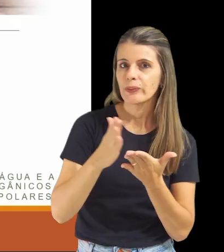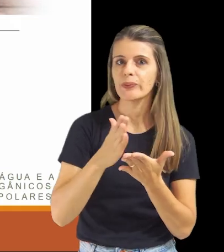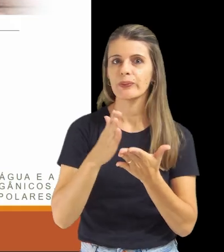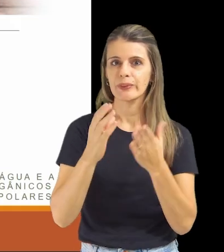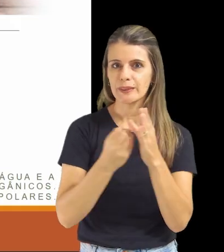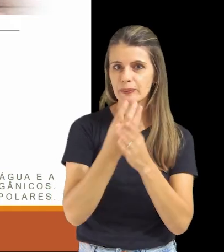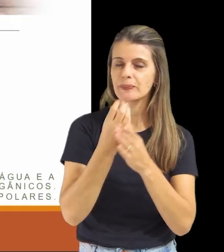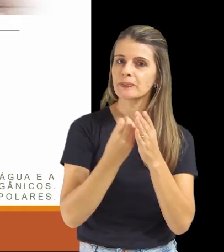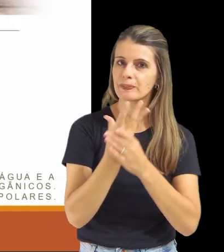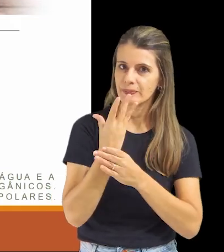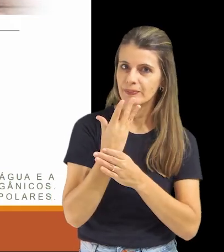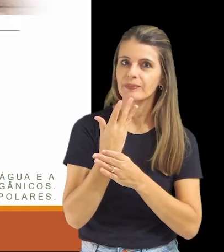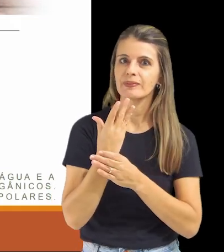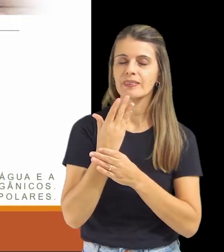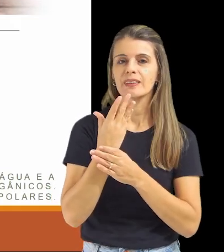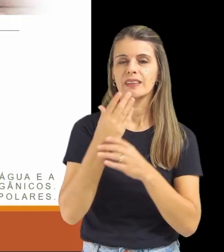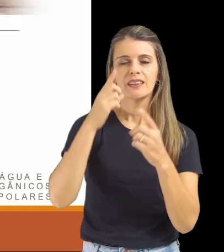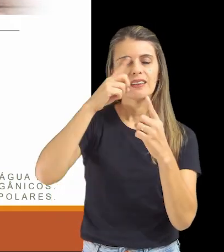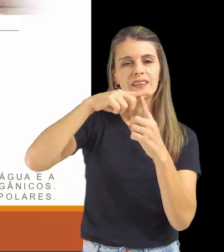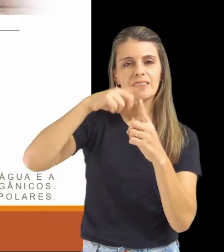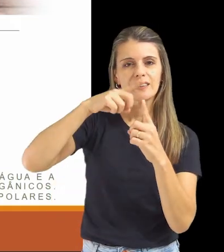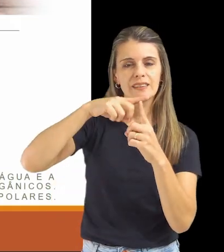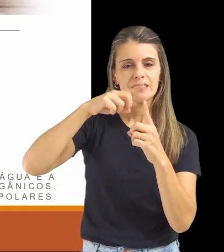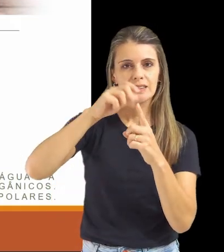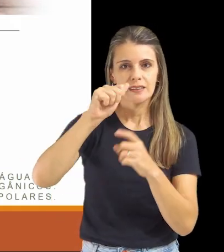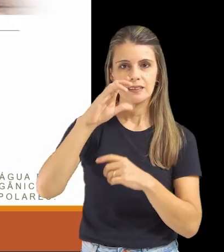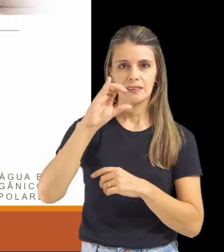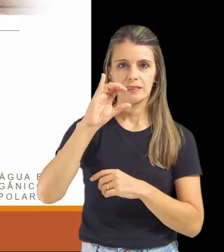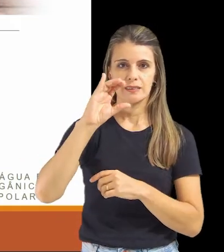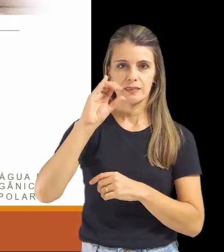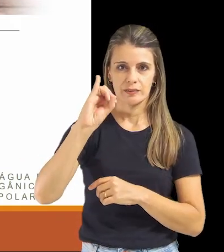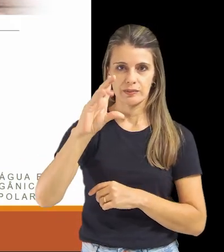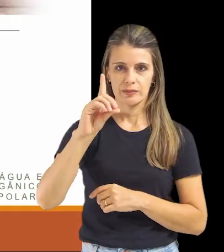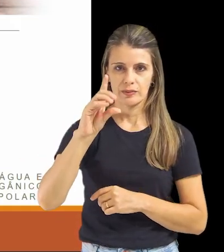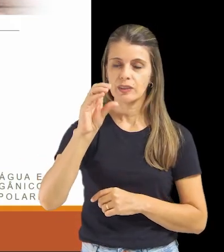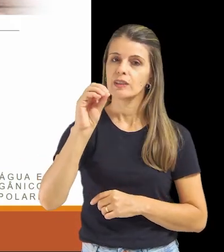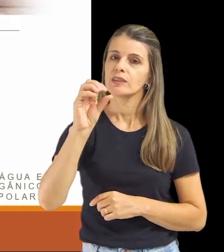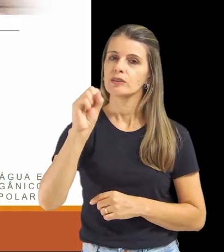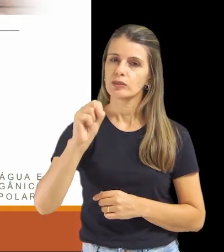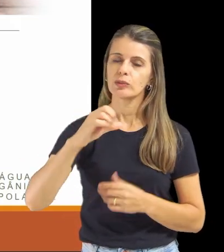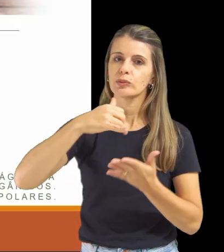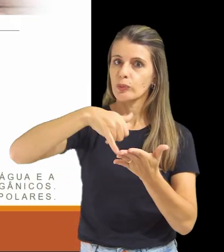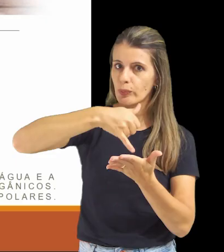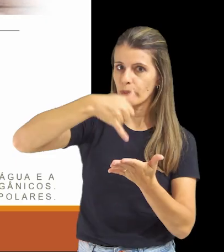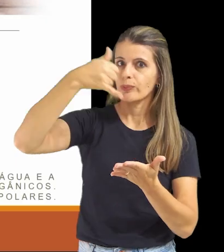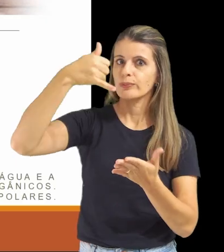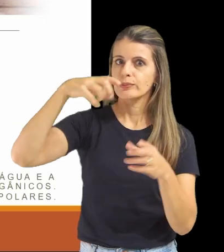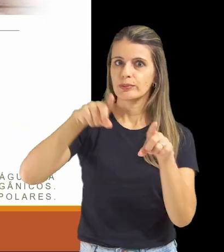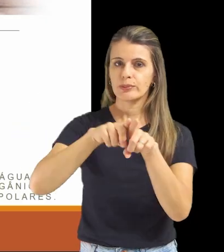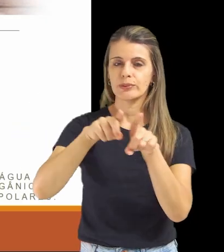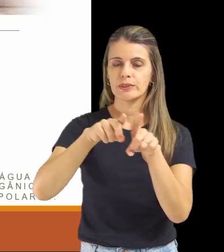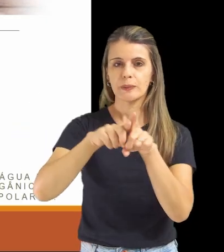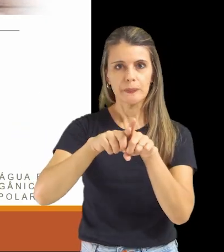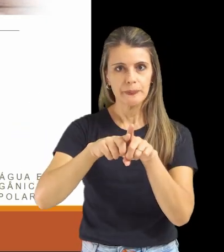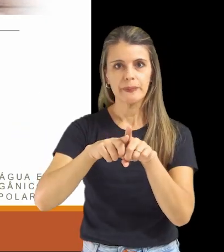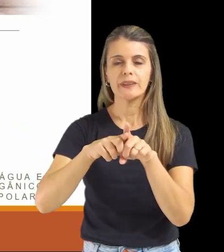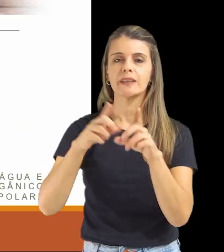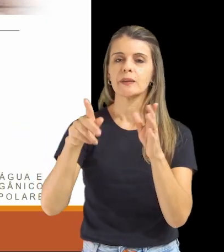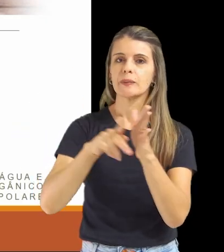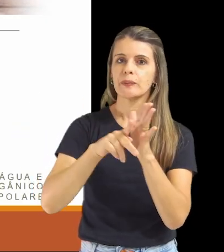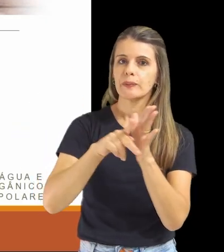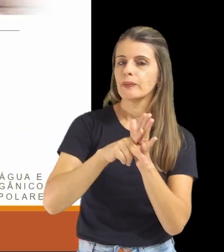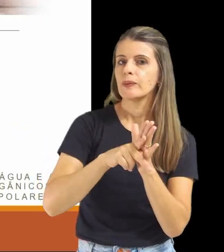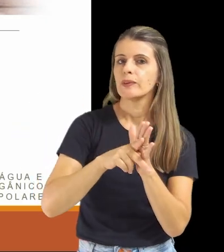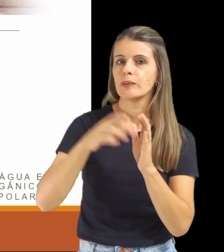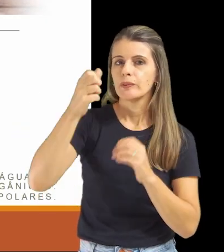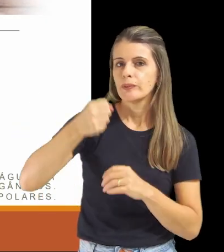oleogenógenas, né, que produzem alguns tipos de ácidos graxos, né, algum tipo de gordura, derivados do leite, o